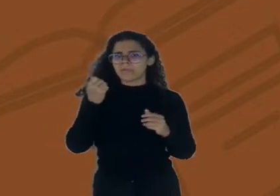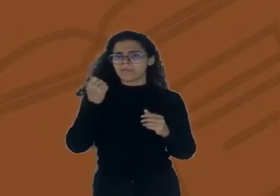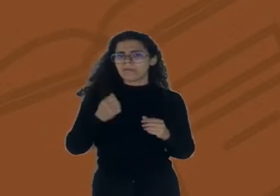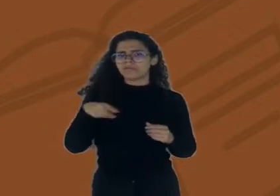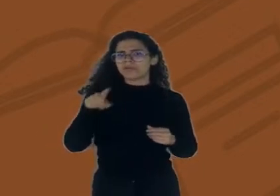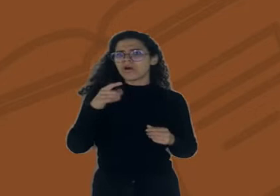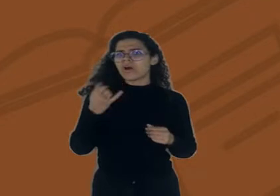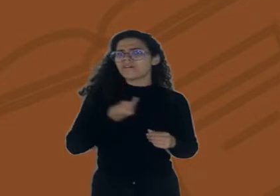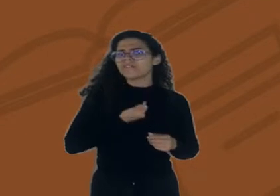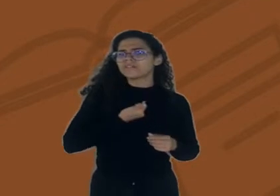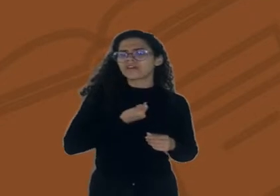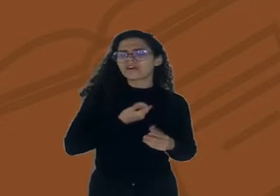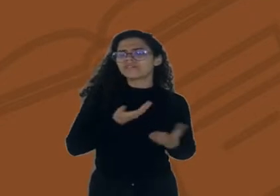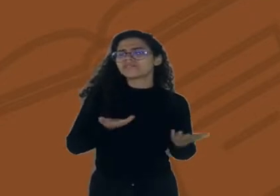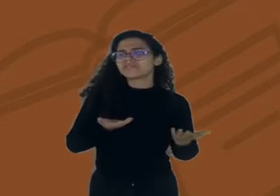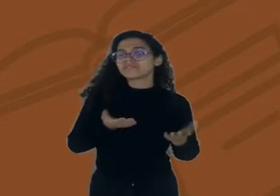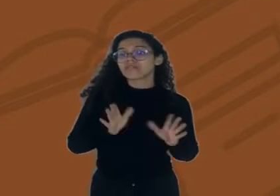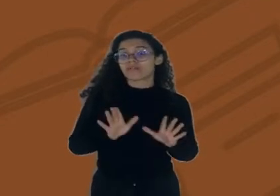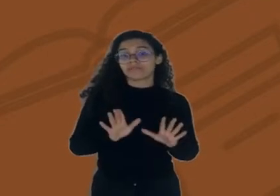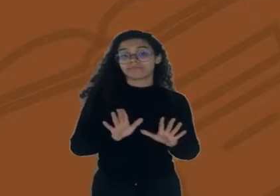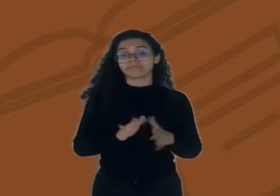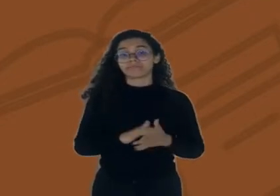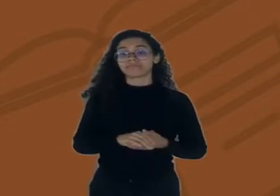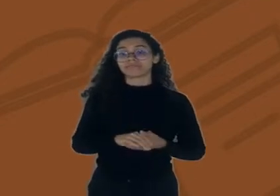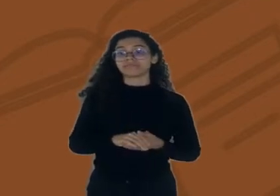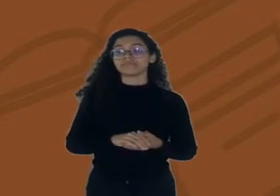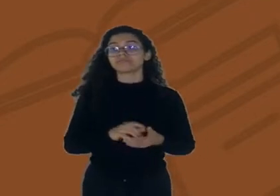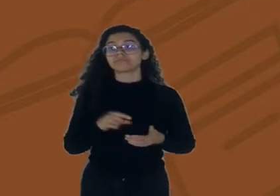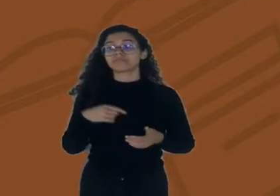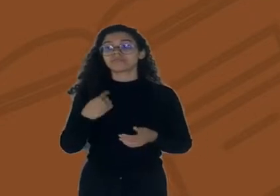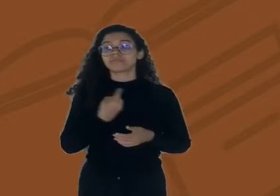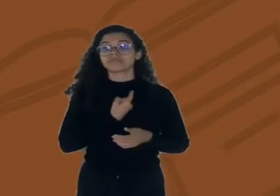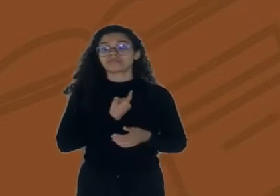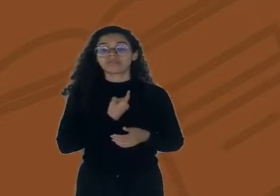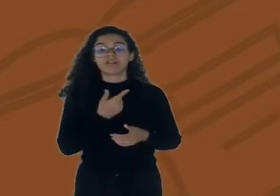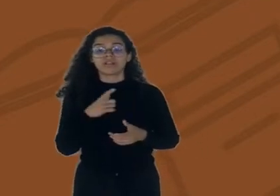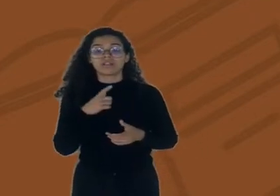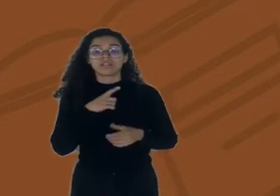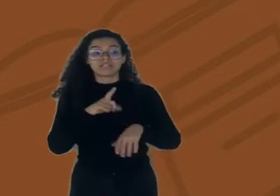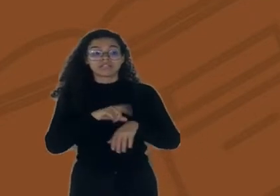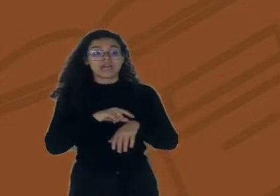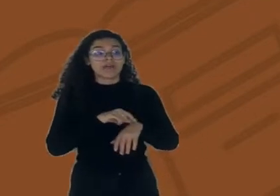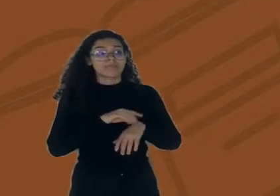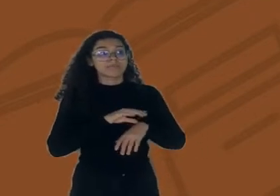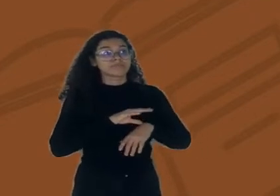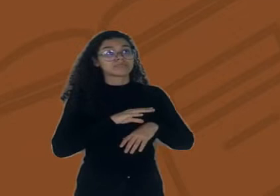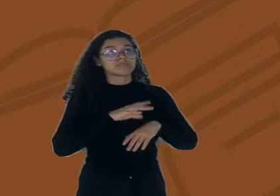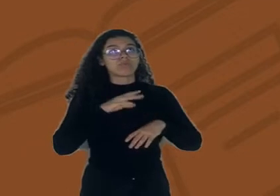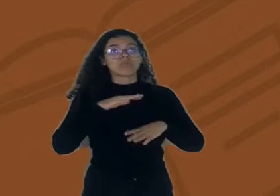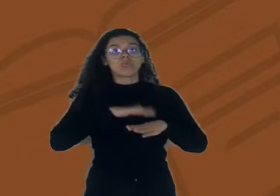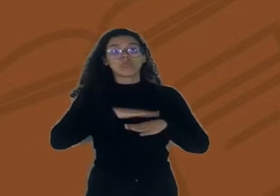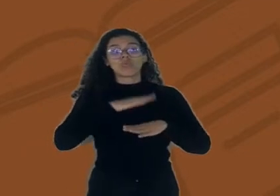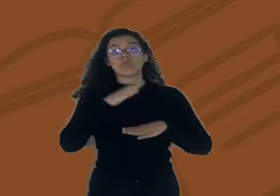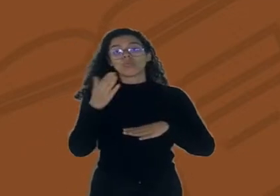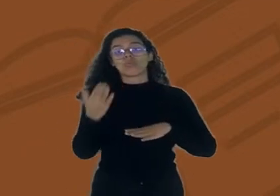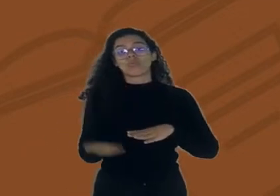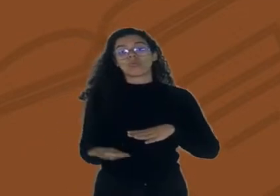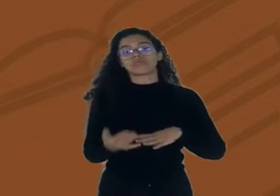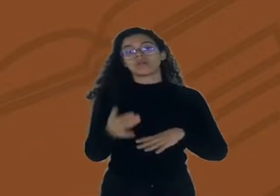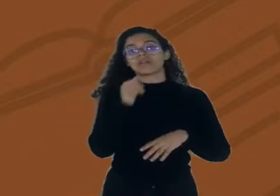Posso. Nós recebemos a todo instante acerca de nós alguns estímulos como, por exemplo,